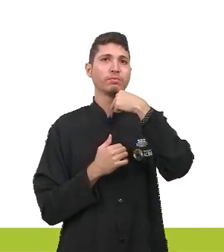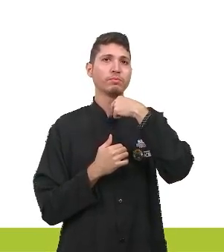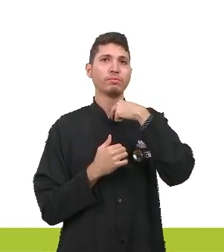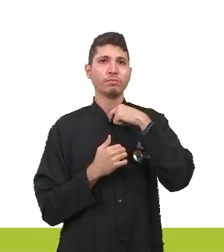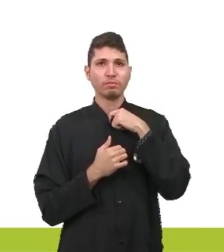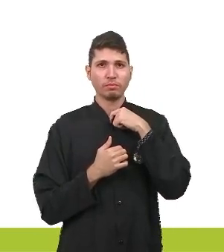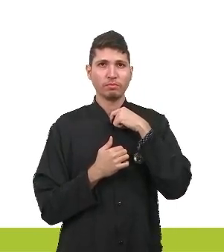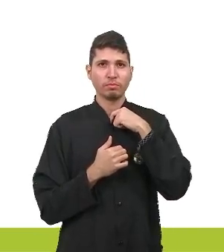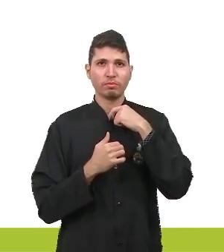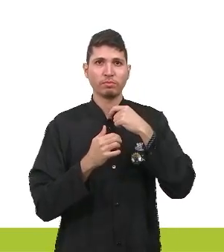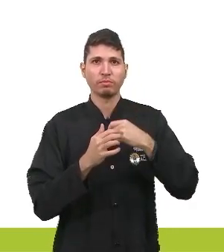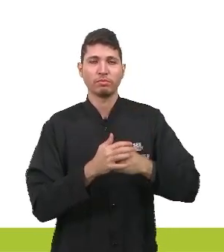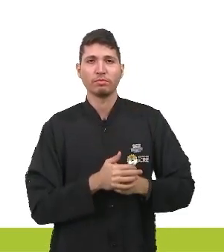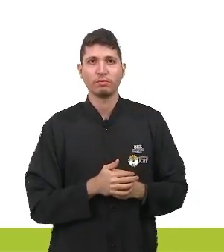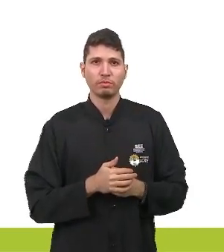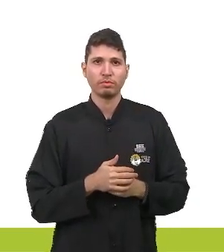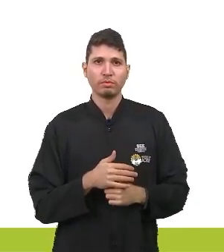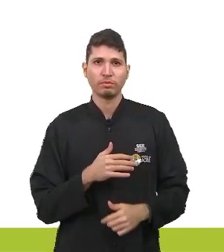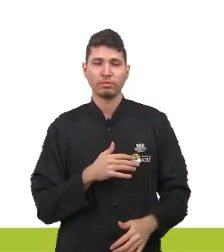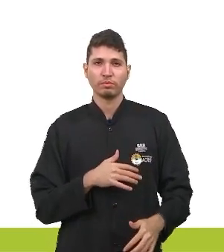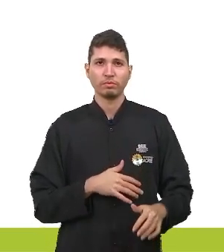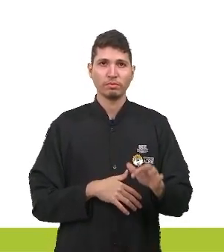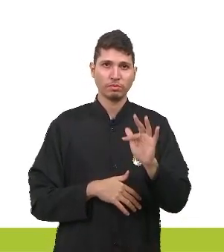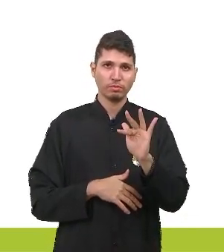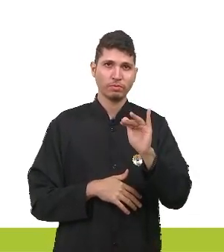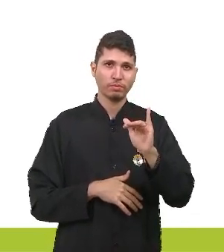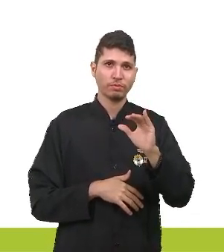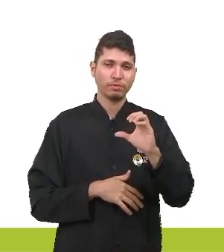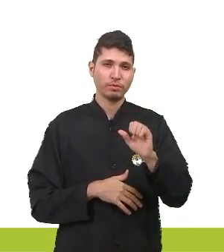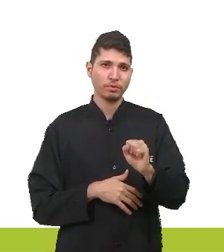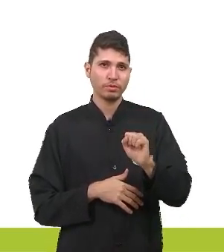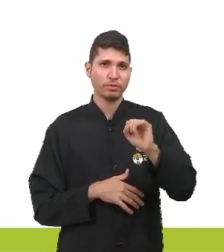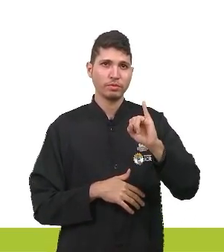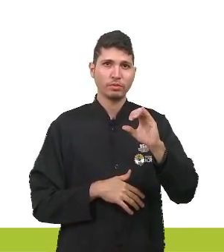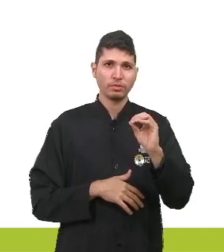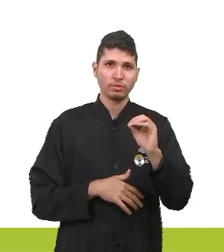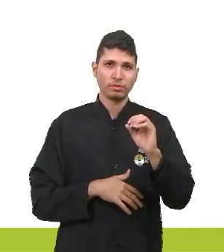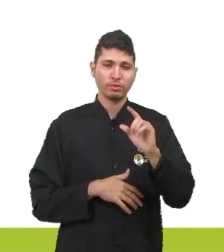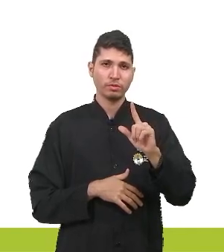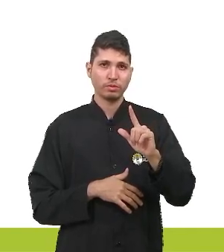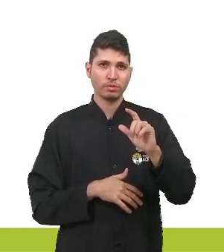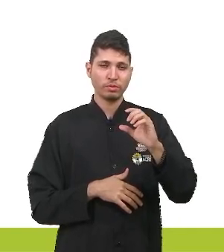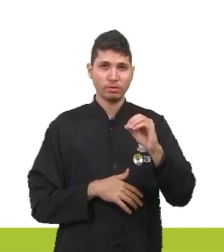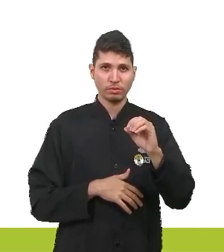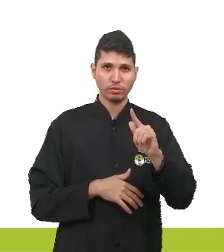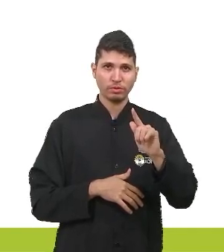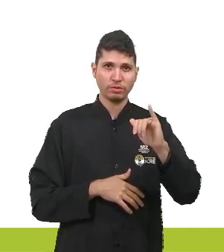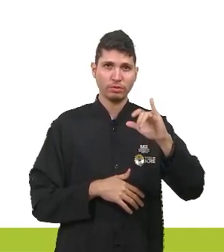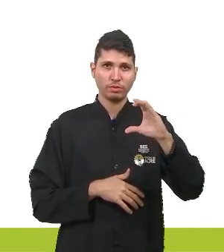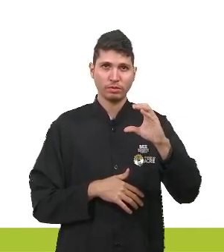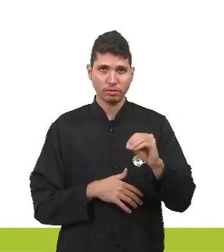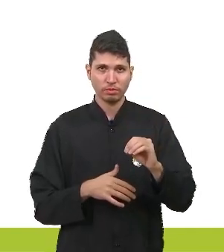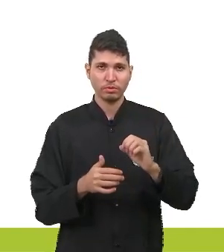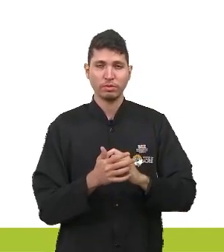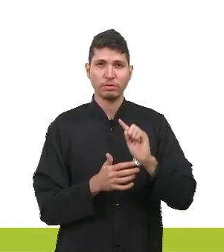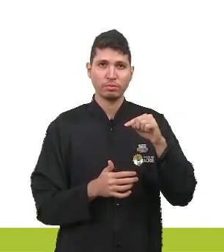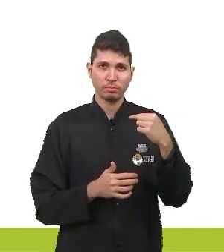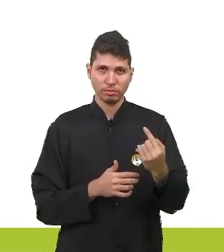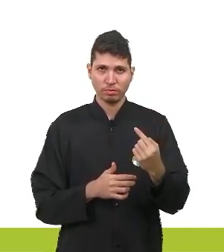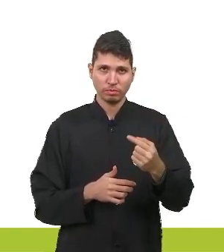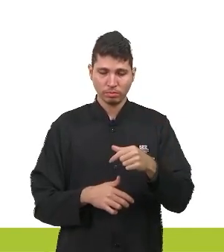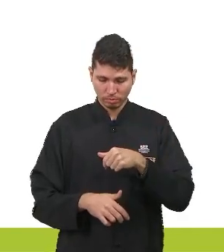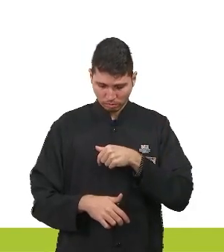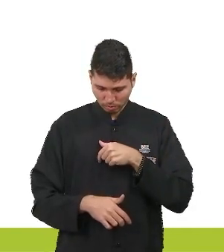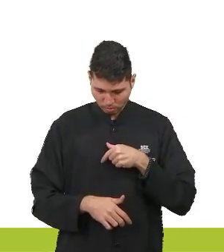fisiologismo das proteínas, da carne, só vai acontecer lá no estômago. Depois, intestino delgado, que a